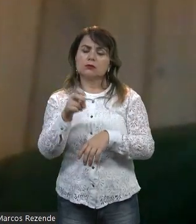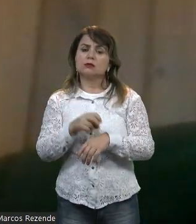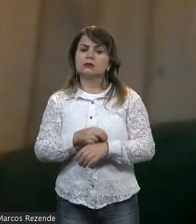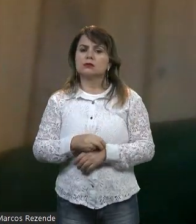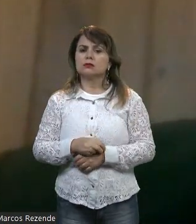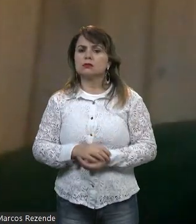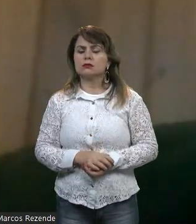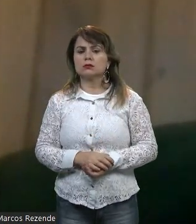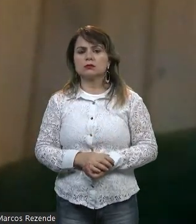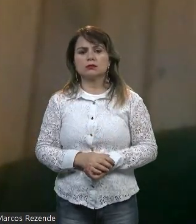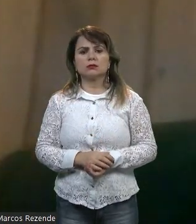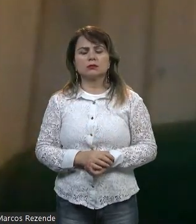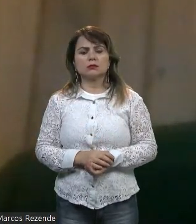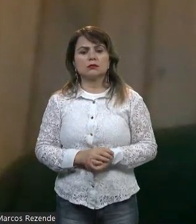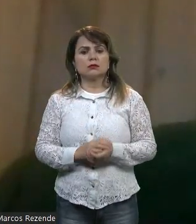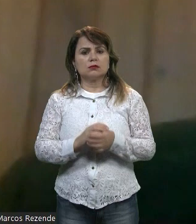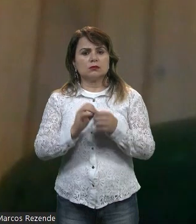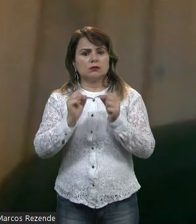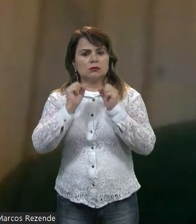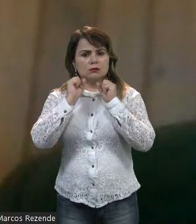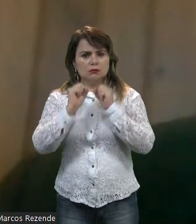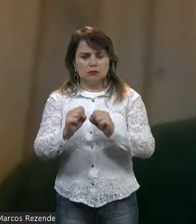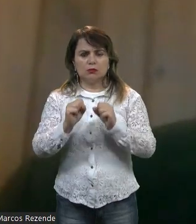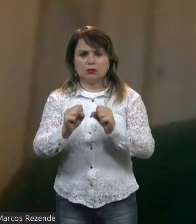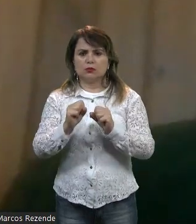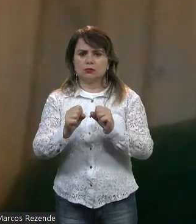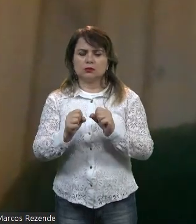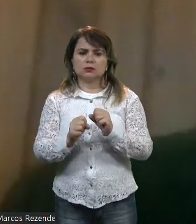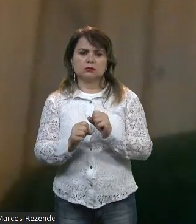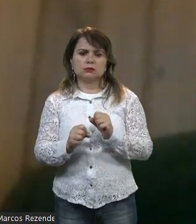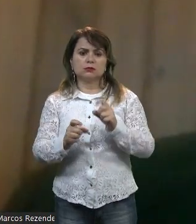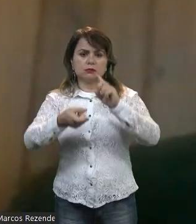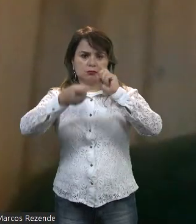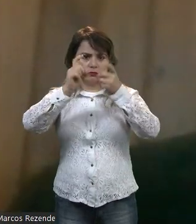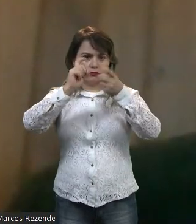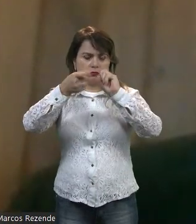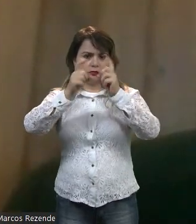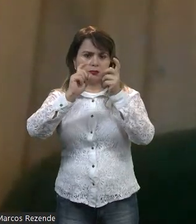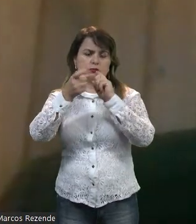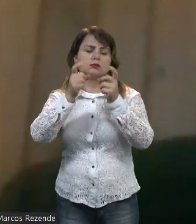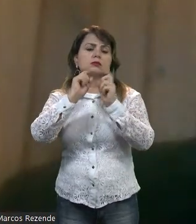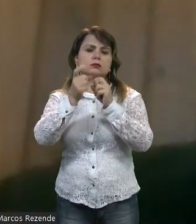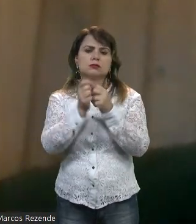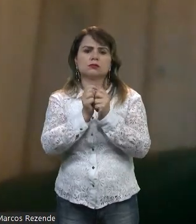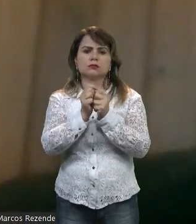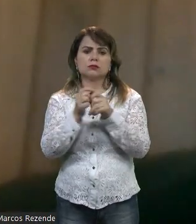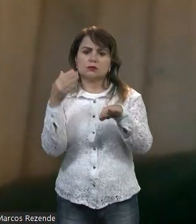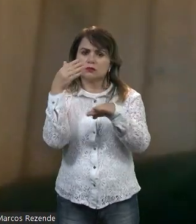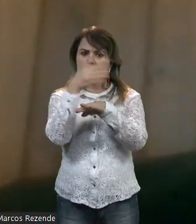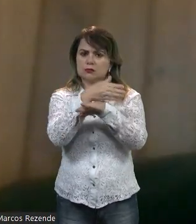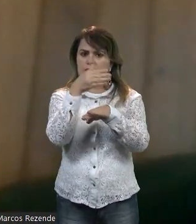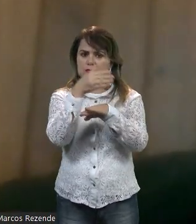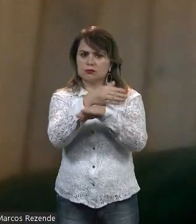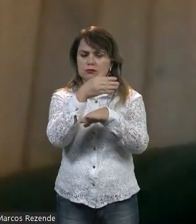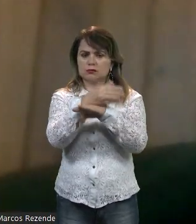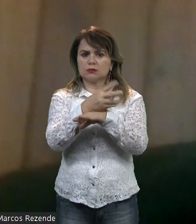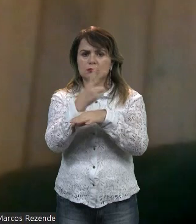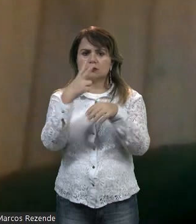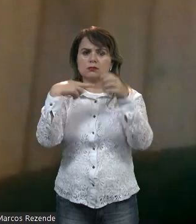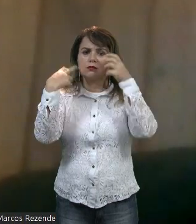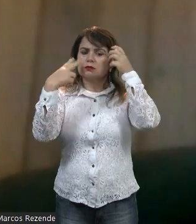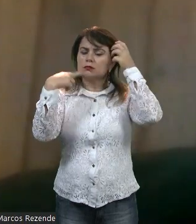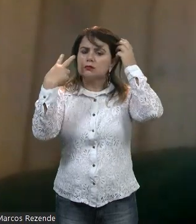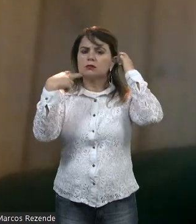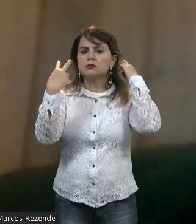permitindo nessas sessões presenciais, no retorno da sessão ordinária, a participação do vereador,